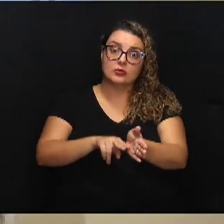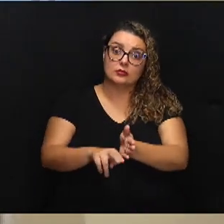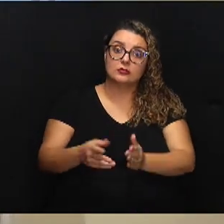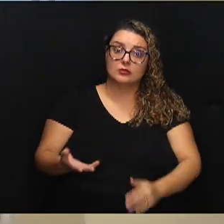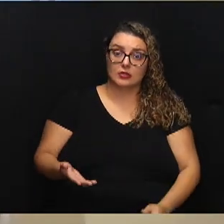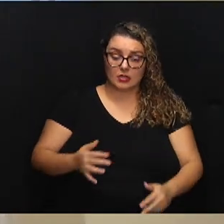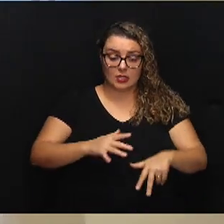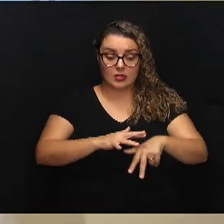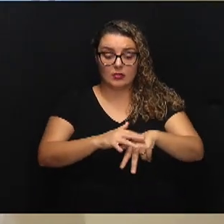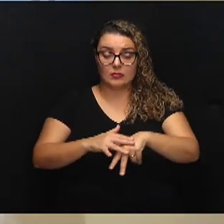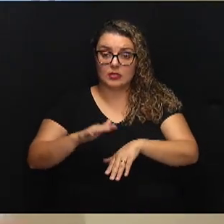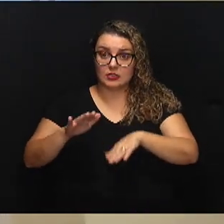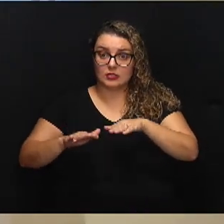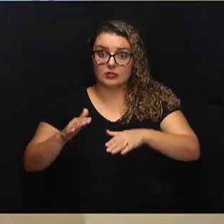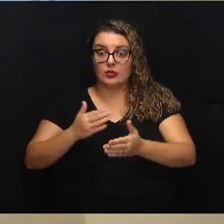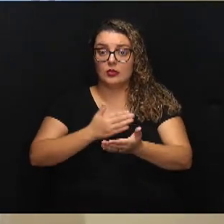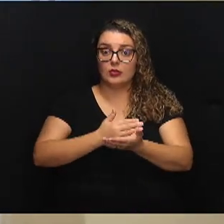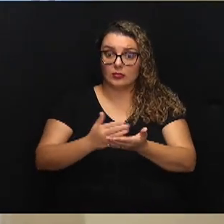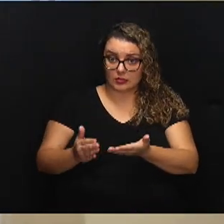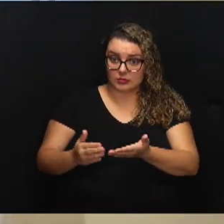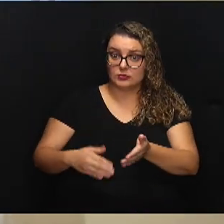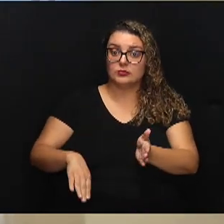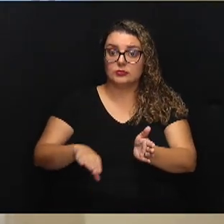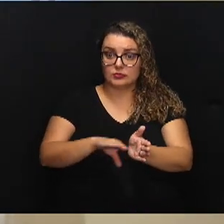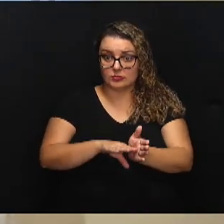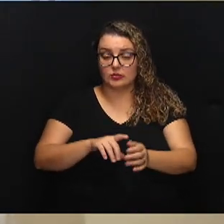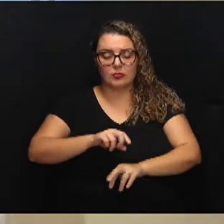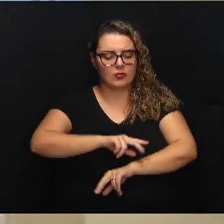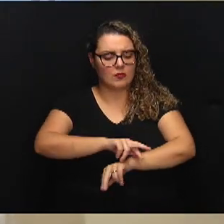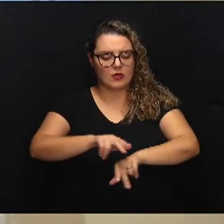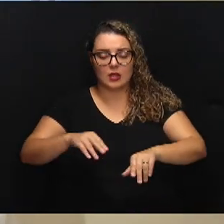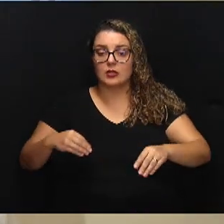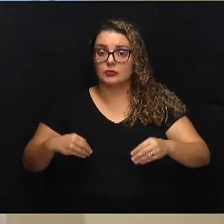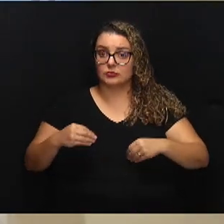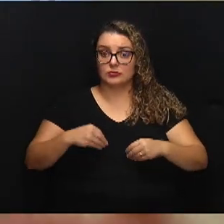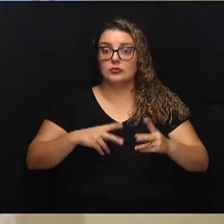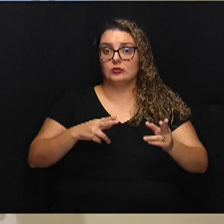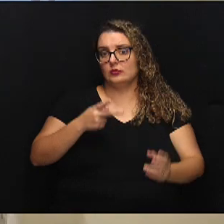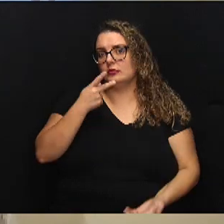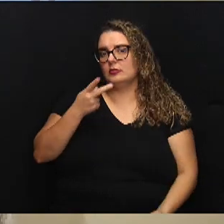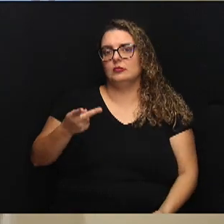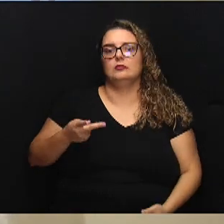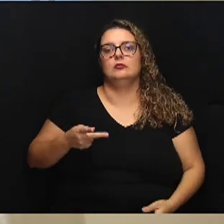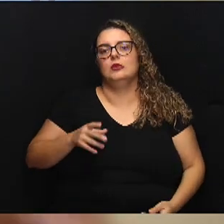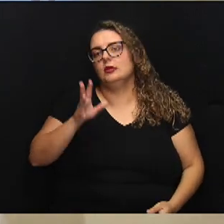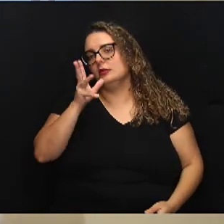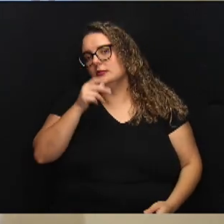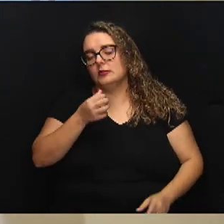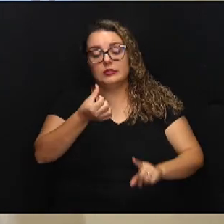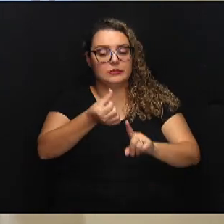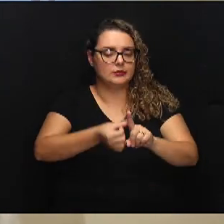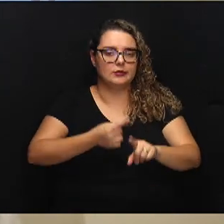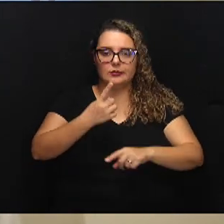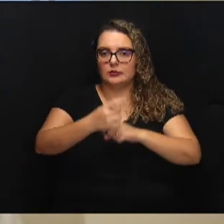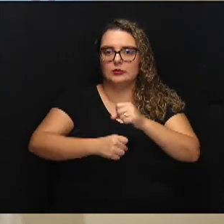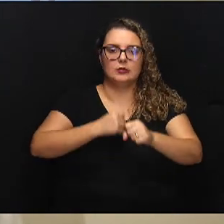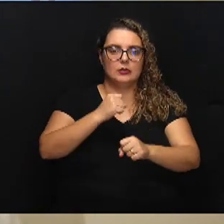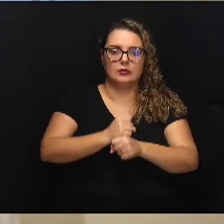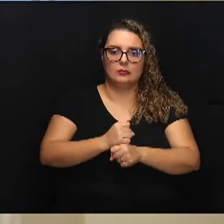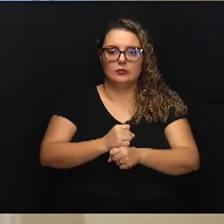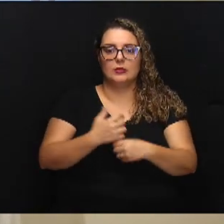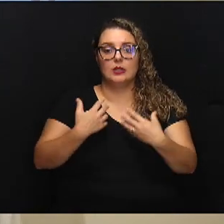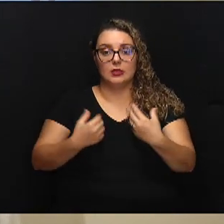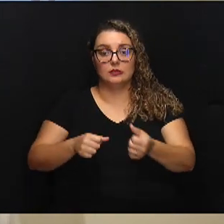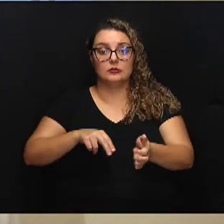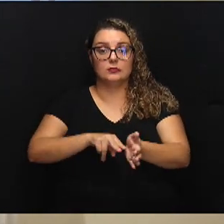pacientes às vezes já chegam para a gente com diversos exames, como eu comentei, demoram 6 meses, 1 ano, às vezes, para receber